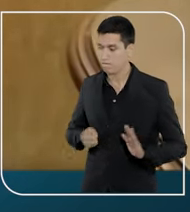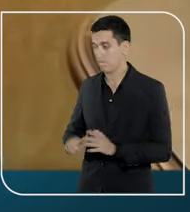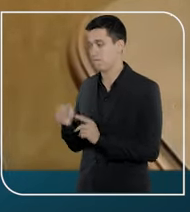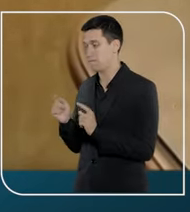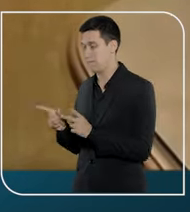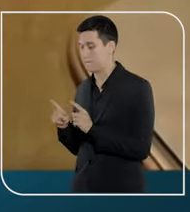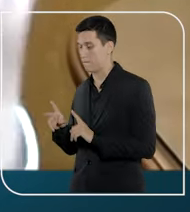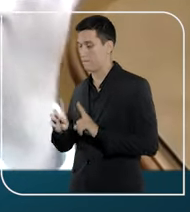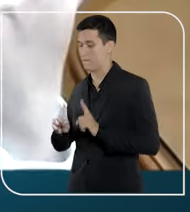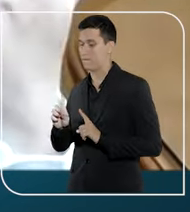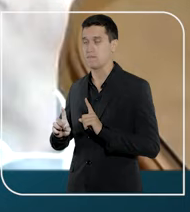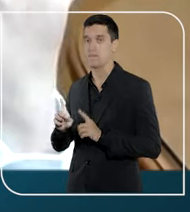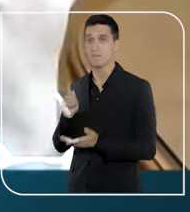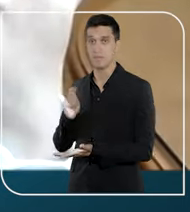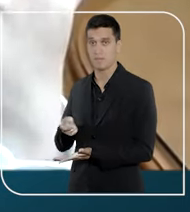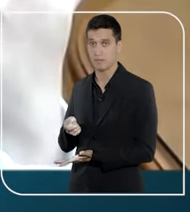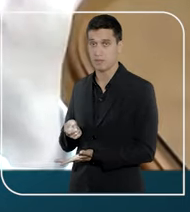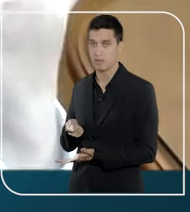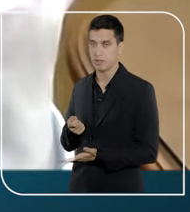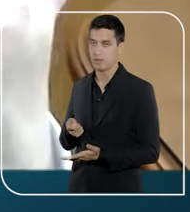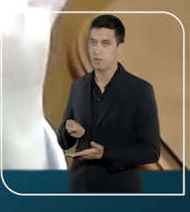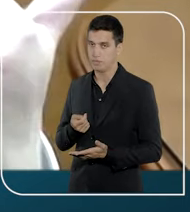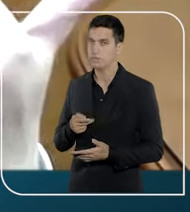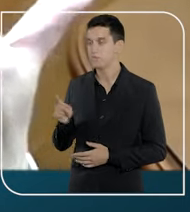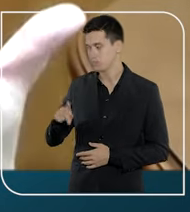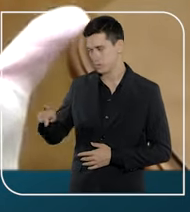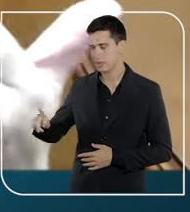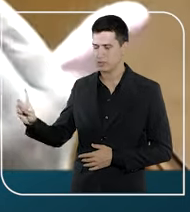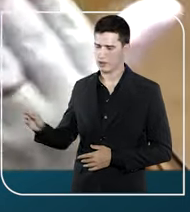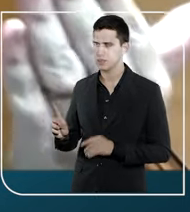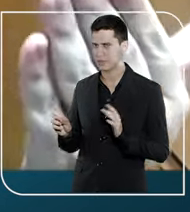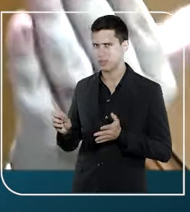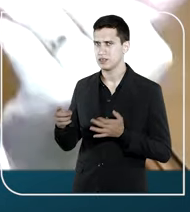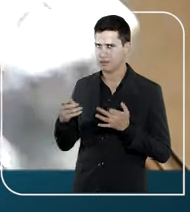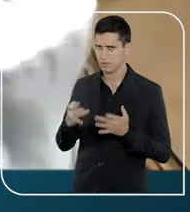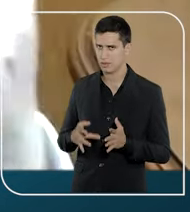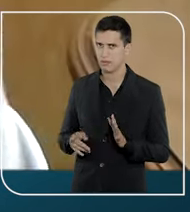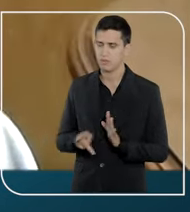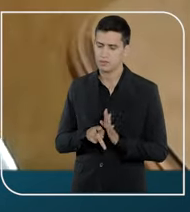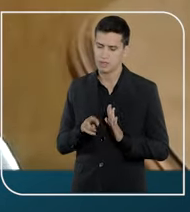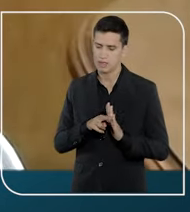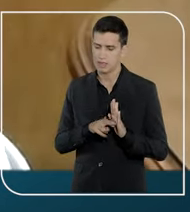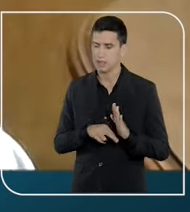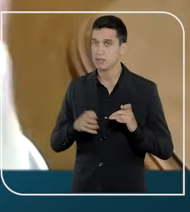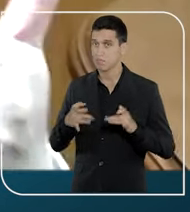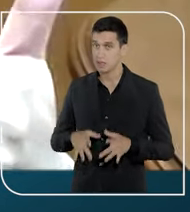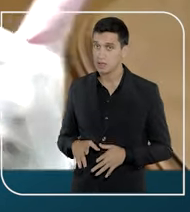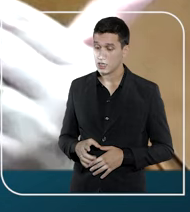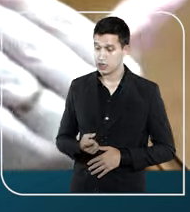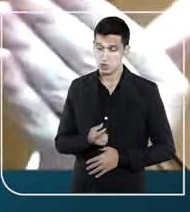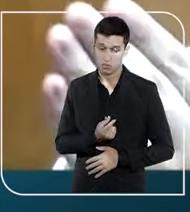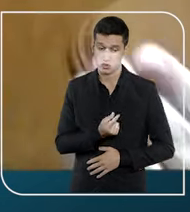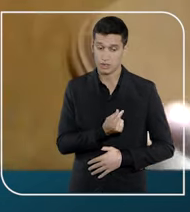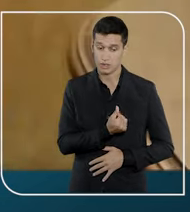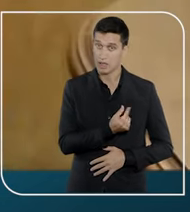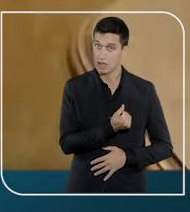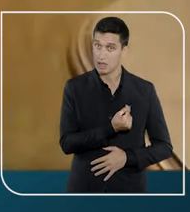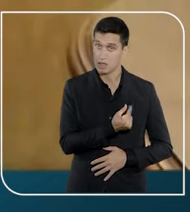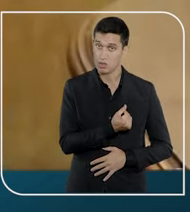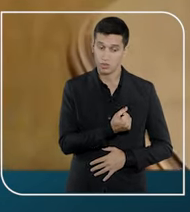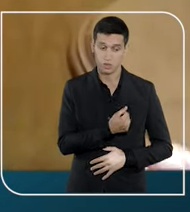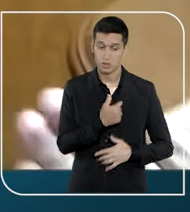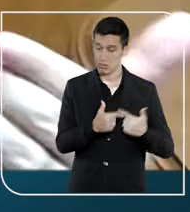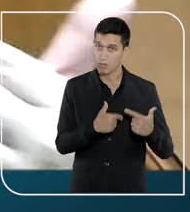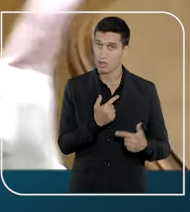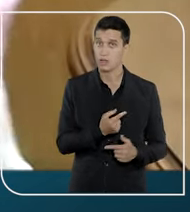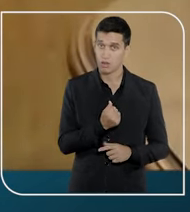A professora Ana Beatriz falou agora há pouco sobre a regra que diz que salário é impenhorável, salvo quando